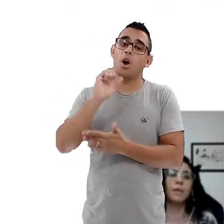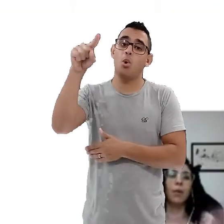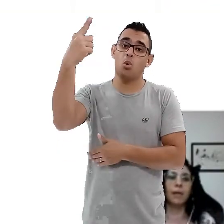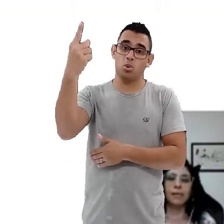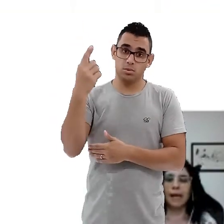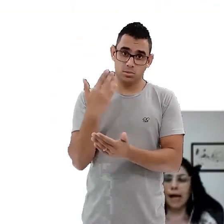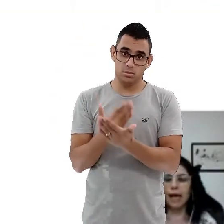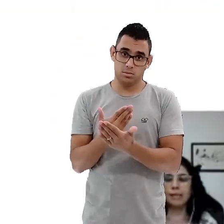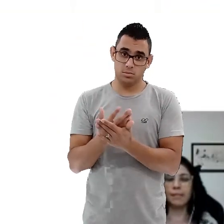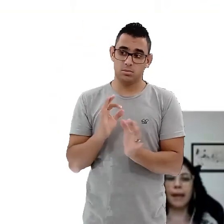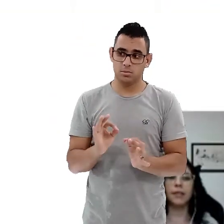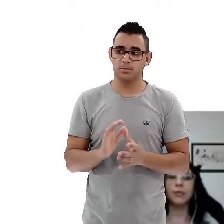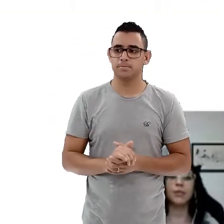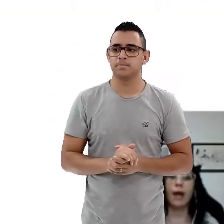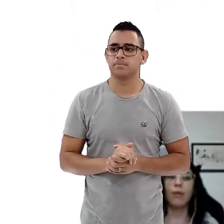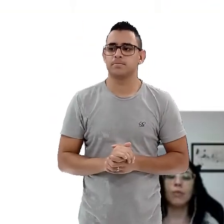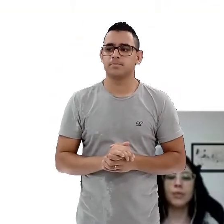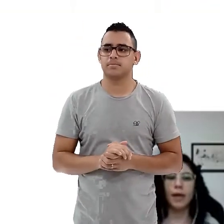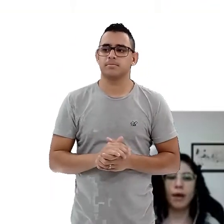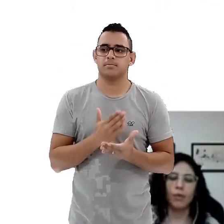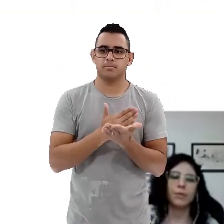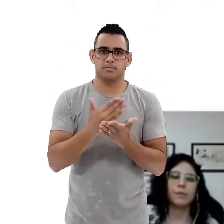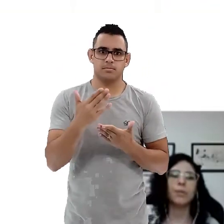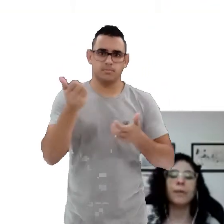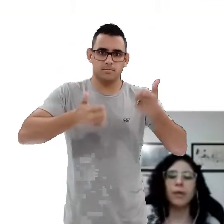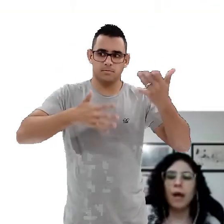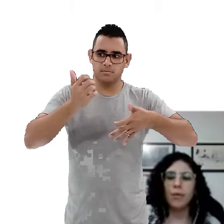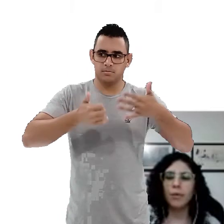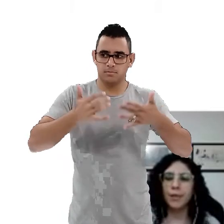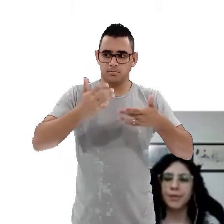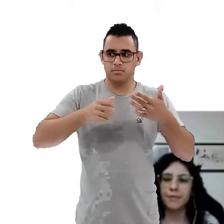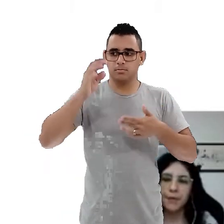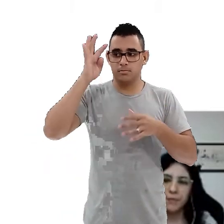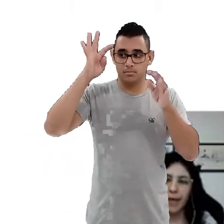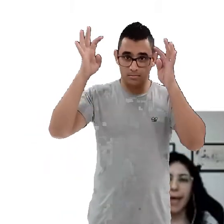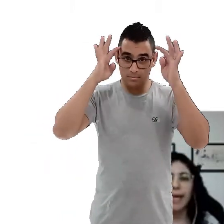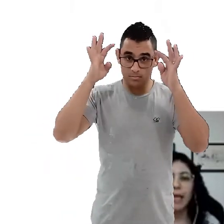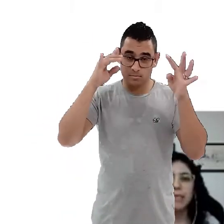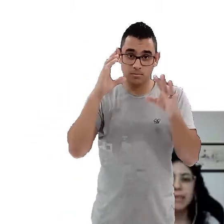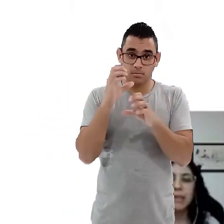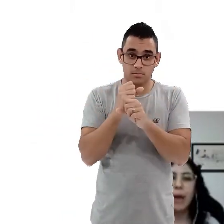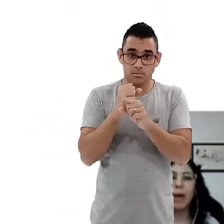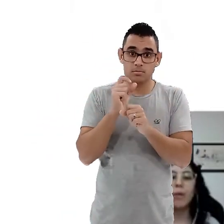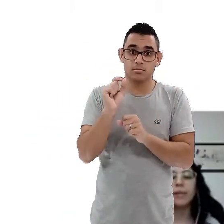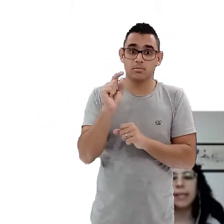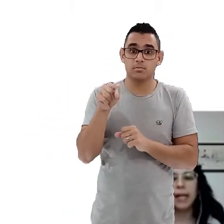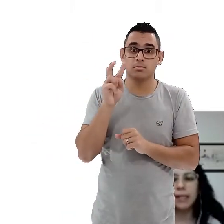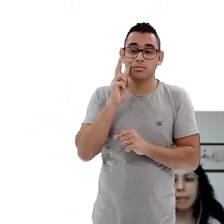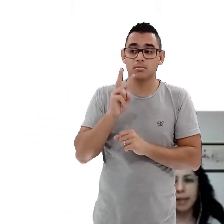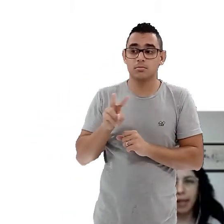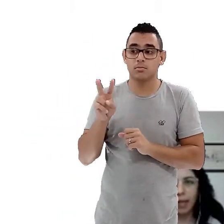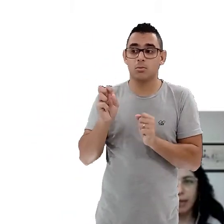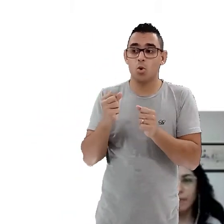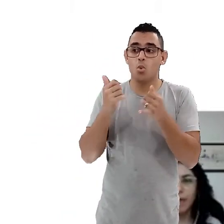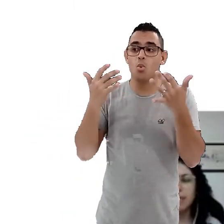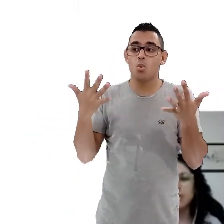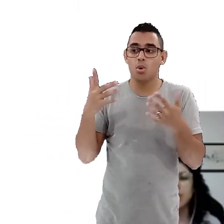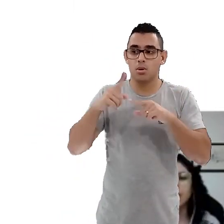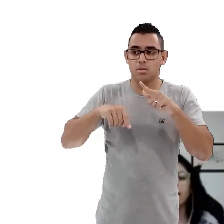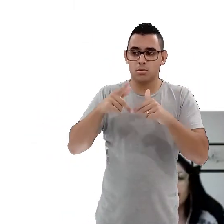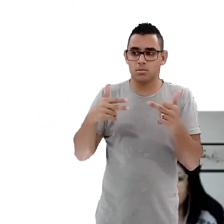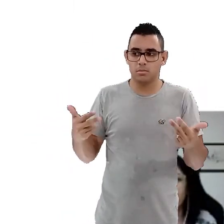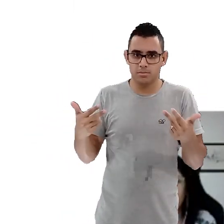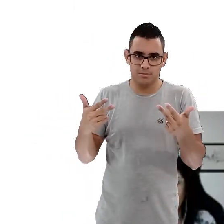E vamos começar essa parte dos cálculos teóricos. Então, o primeiro cálculo que a gente vai ver é em relação à quantidade de matéria